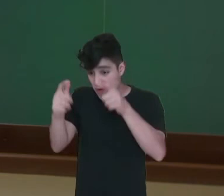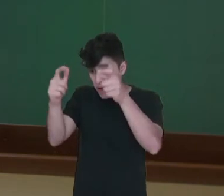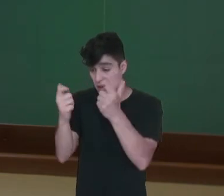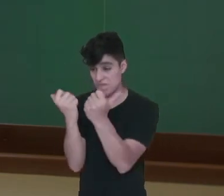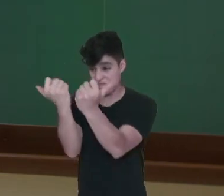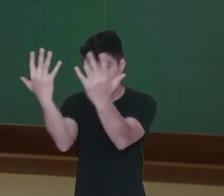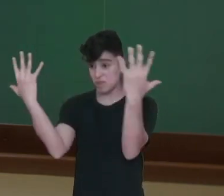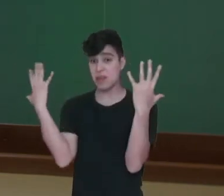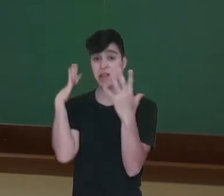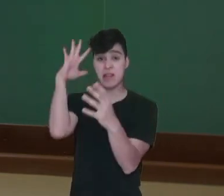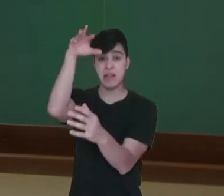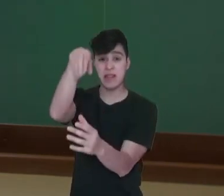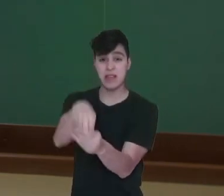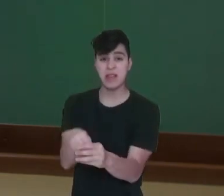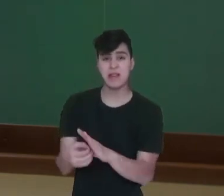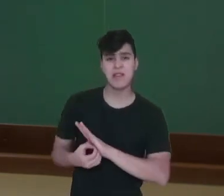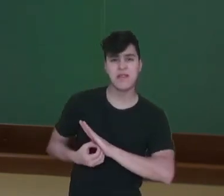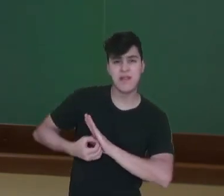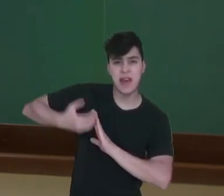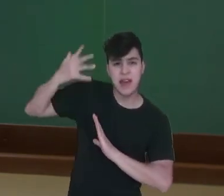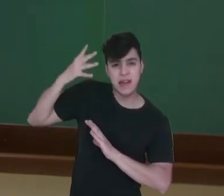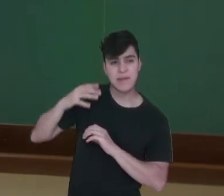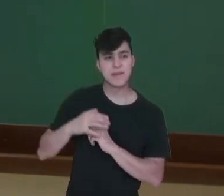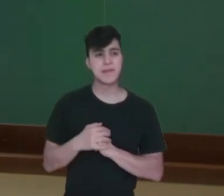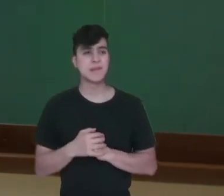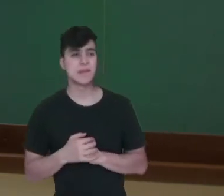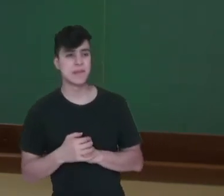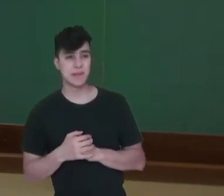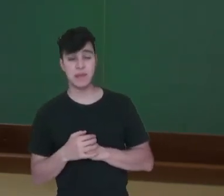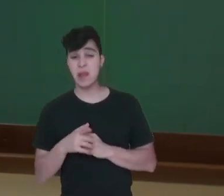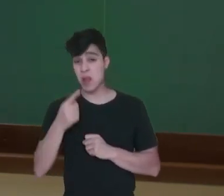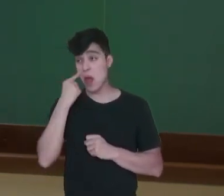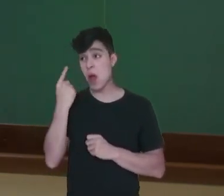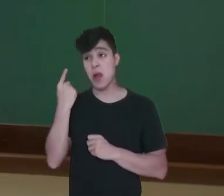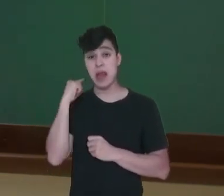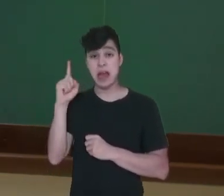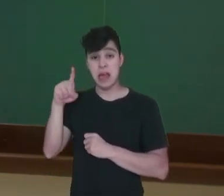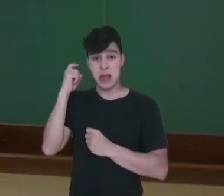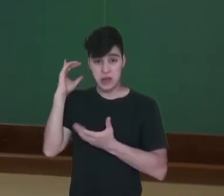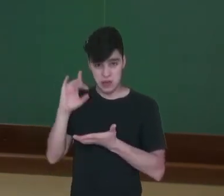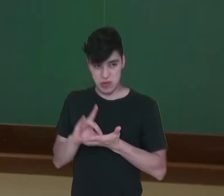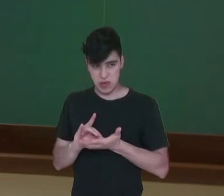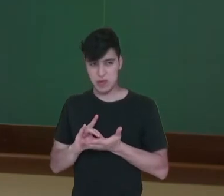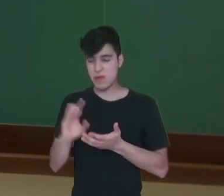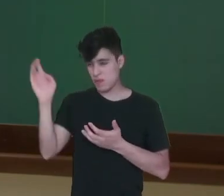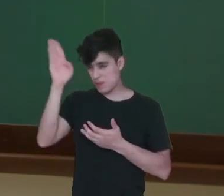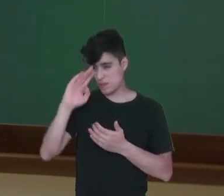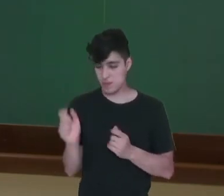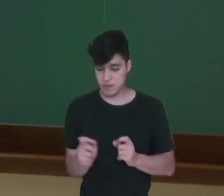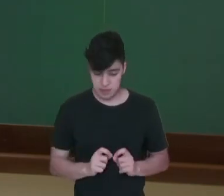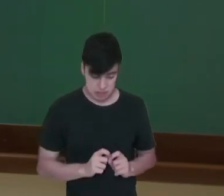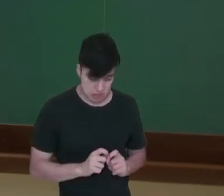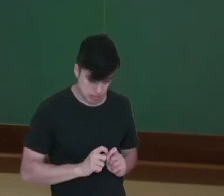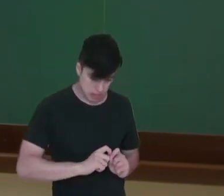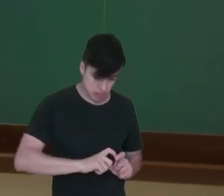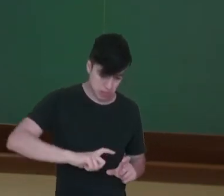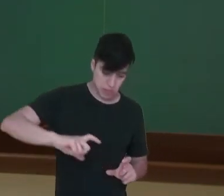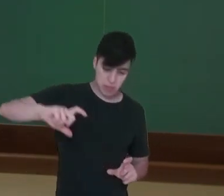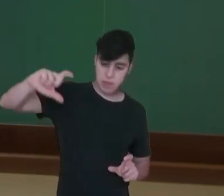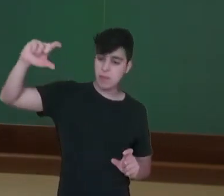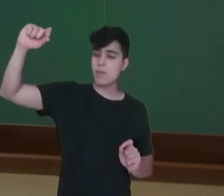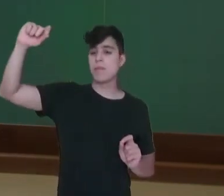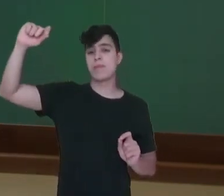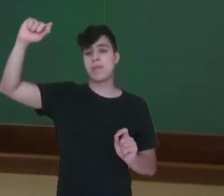tá? Aqui nós temos a cobertura original, então no território brasileiro, se a gente considerar a